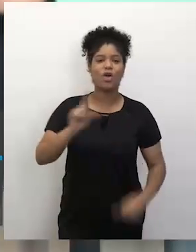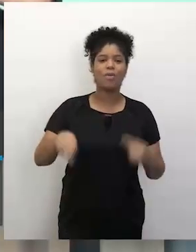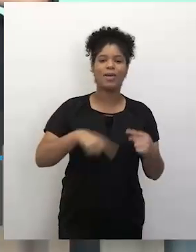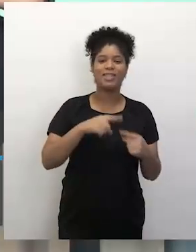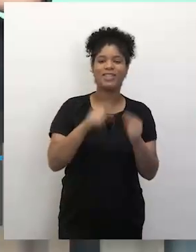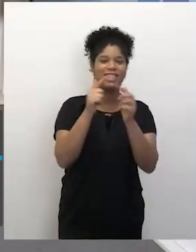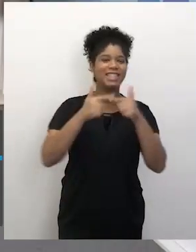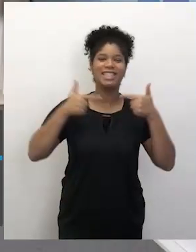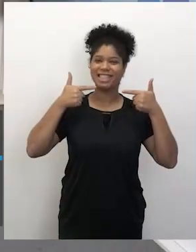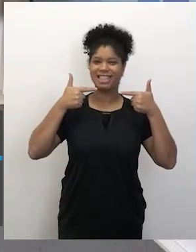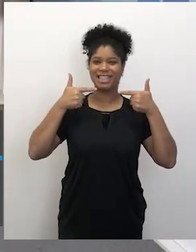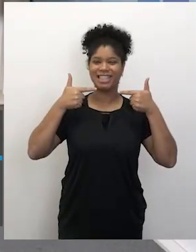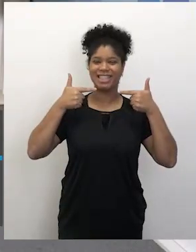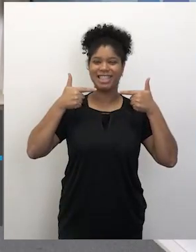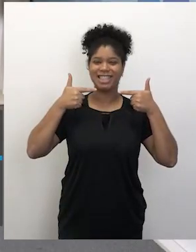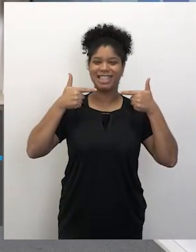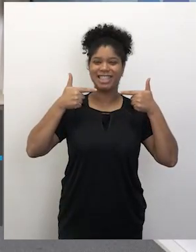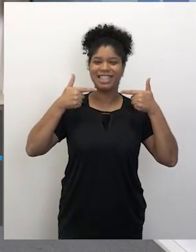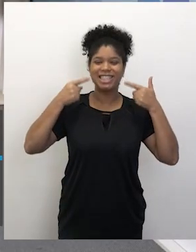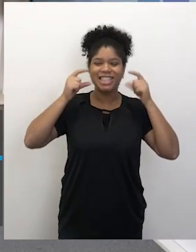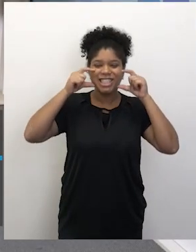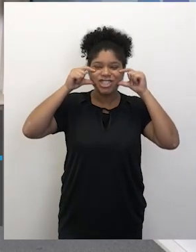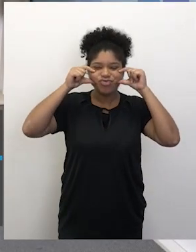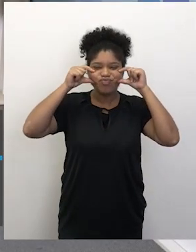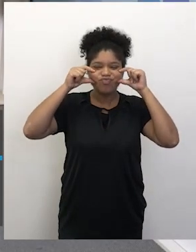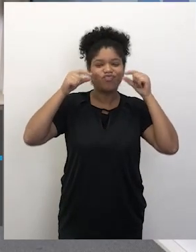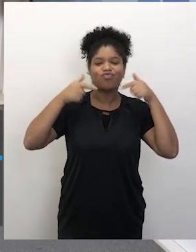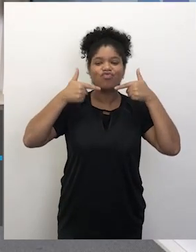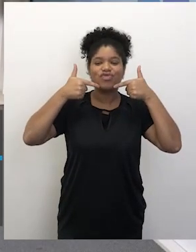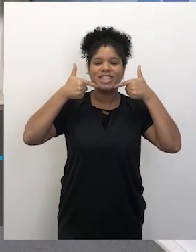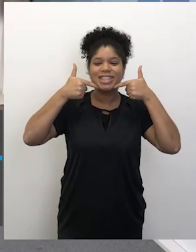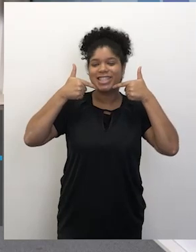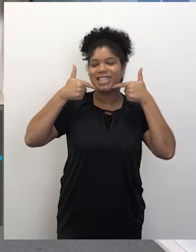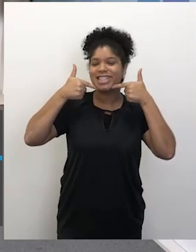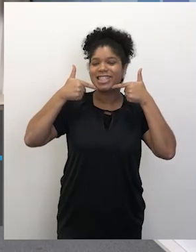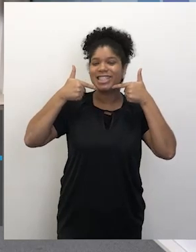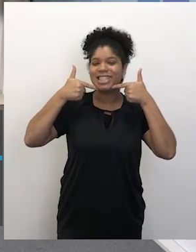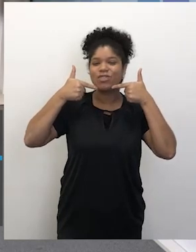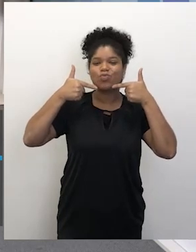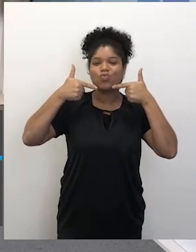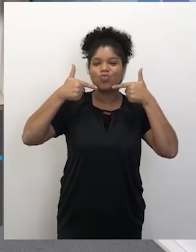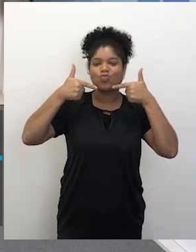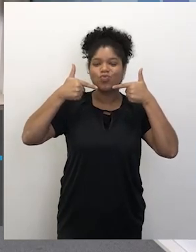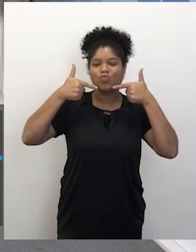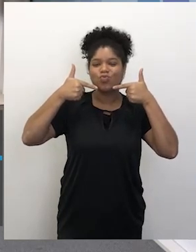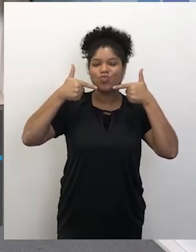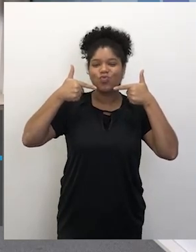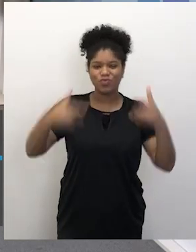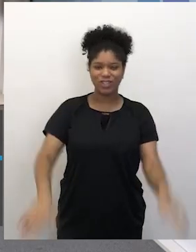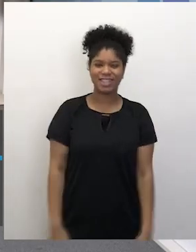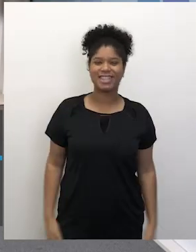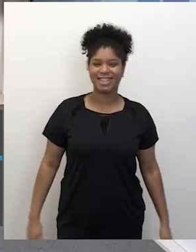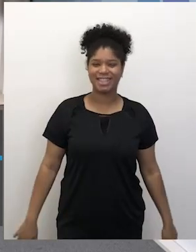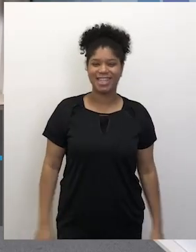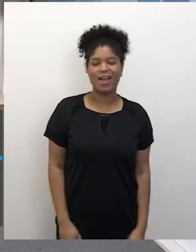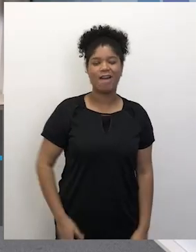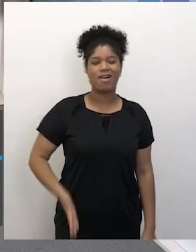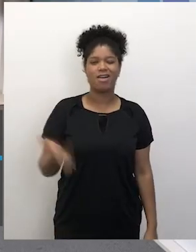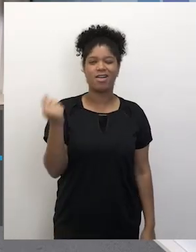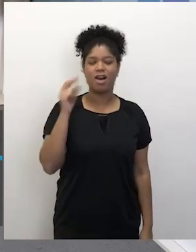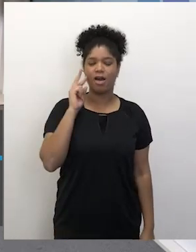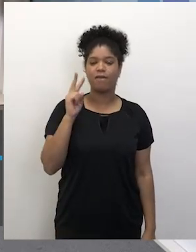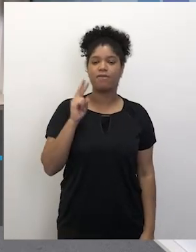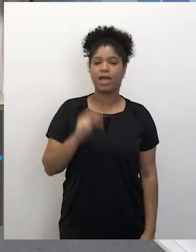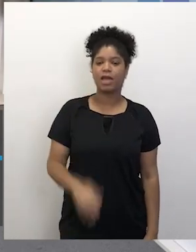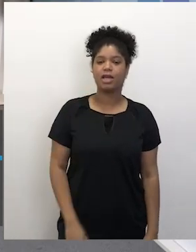assim, ó. Isso, mexe os músculos do rosto. A Mara gosta do bico. Então vamos ver se